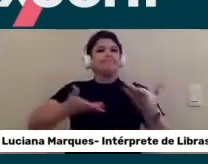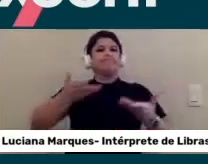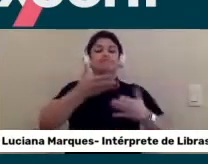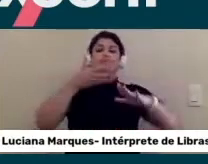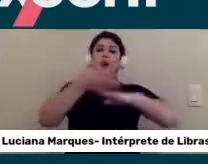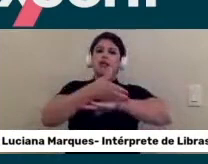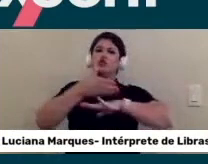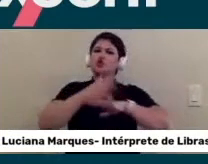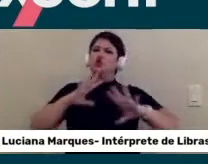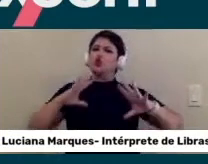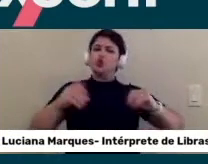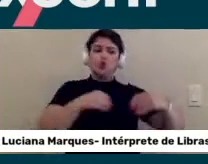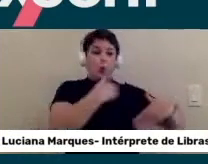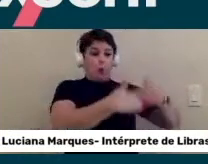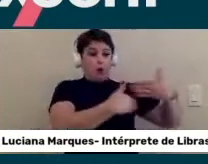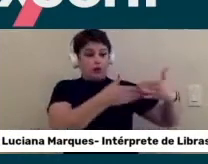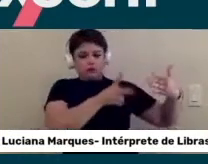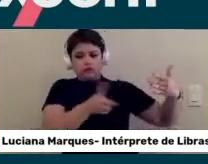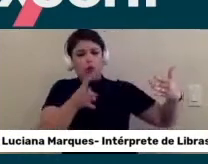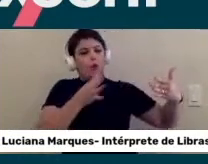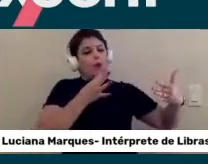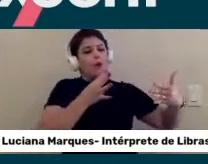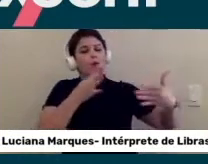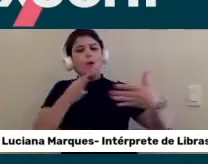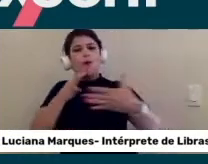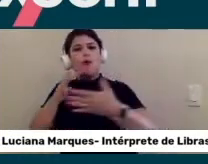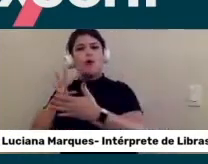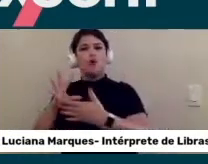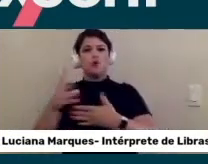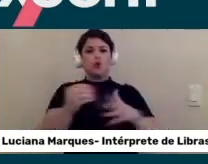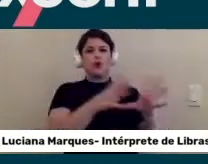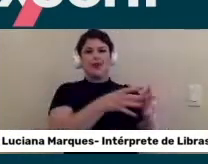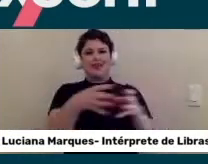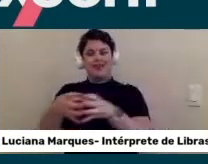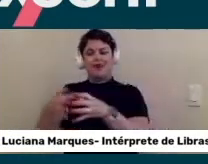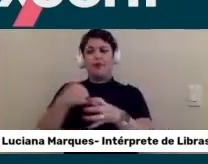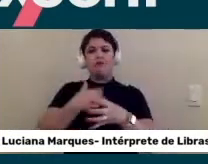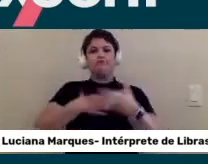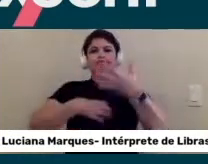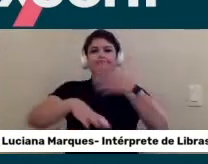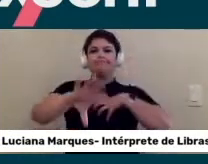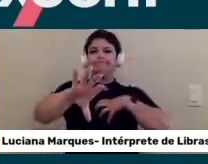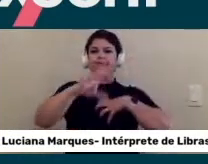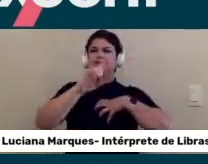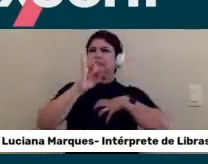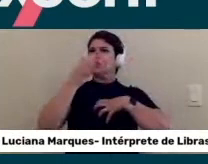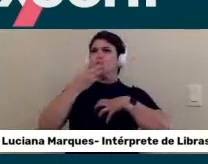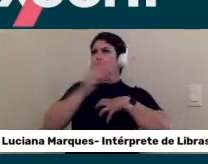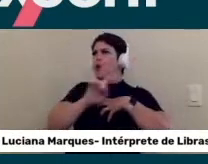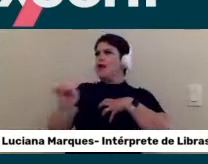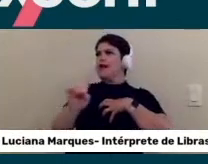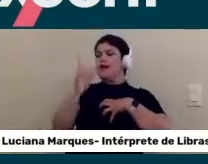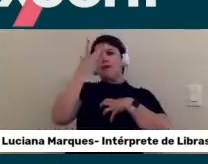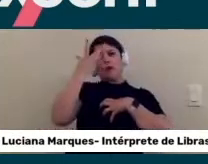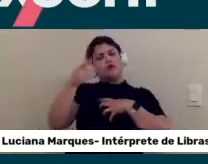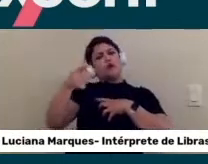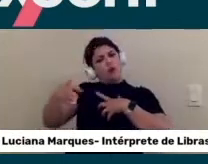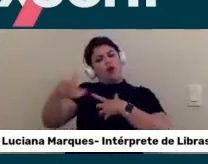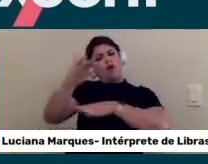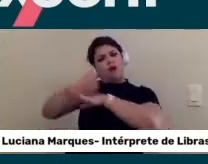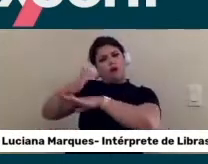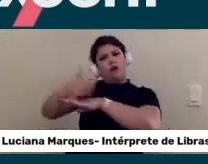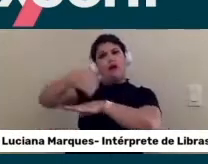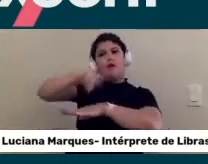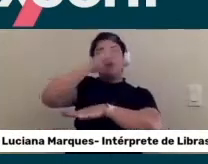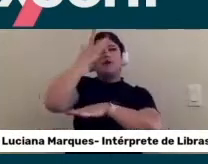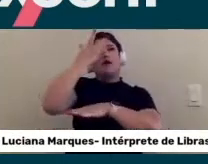mundo do processo, tendo empatia pelo não conhecimento das pessoas, treinar, capacitar essas pessoas